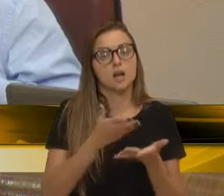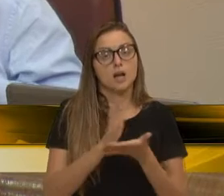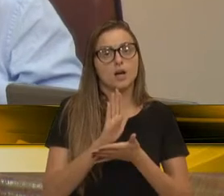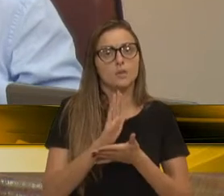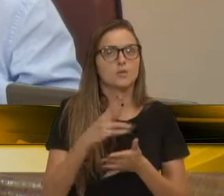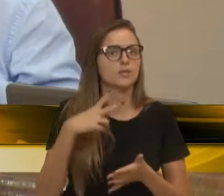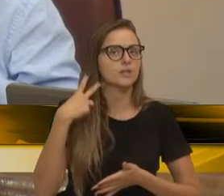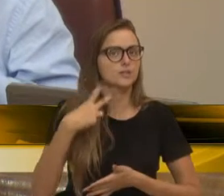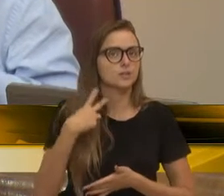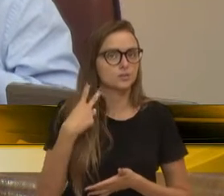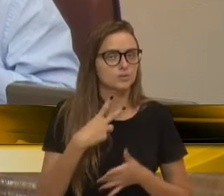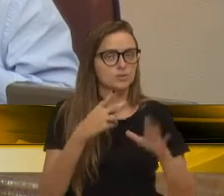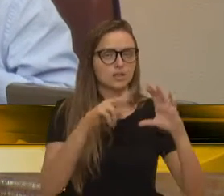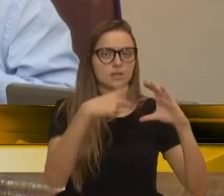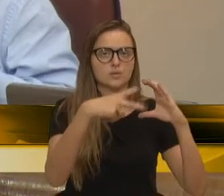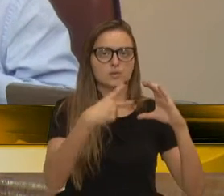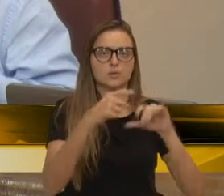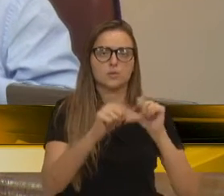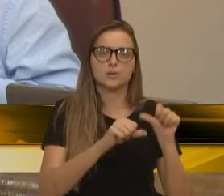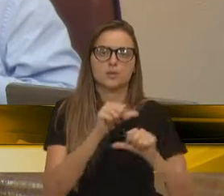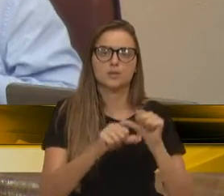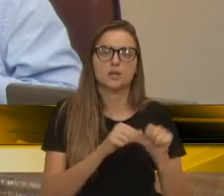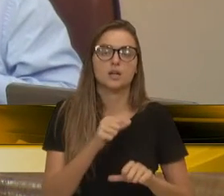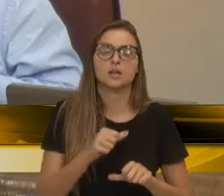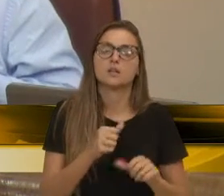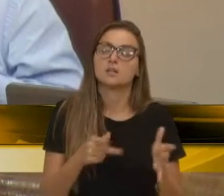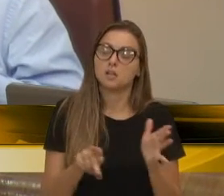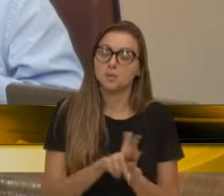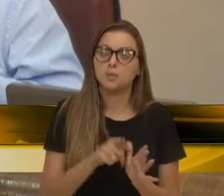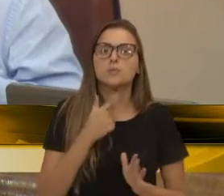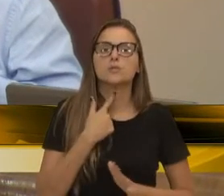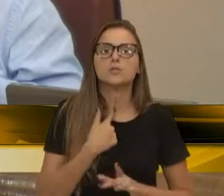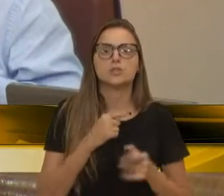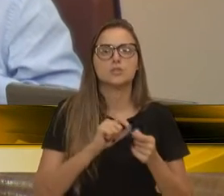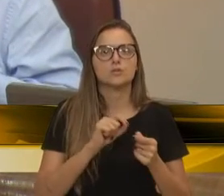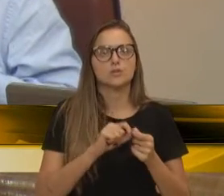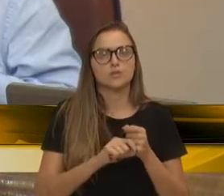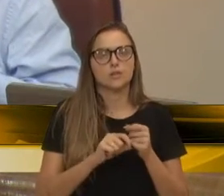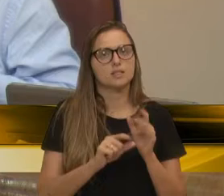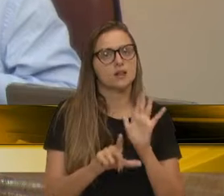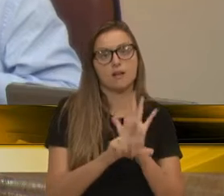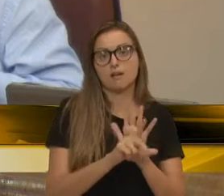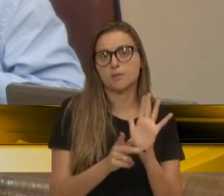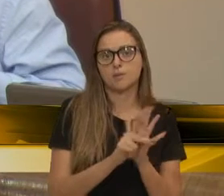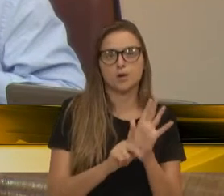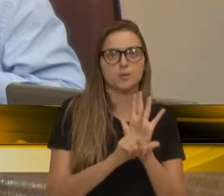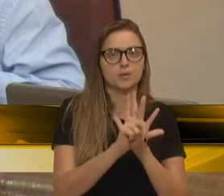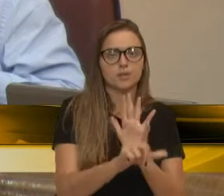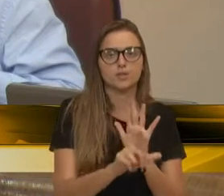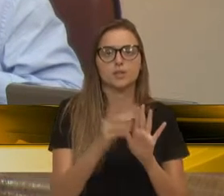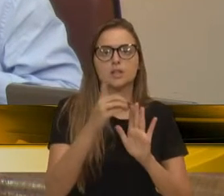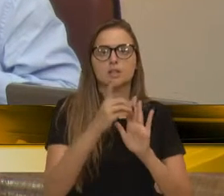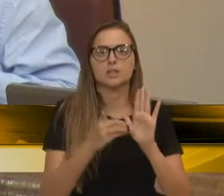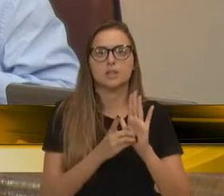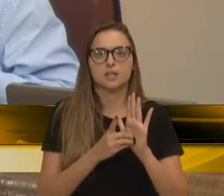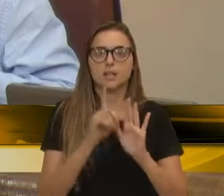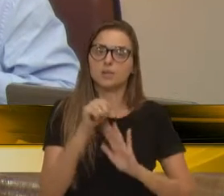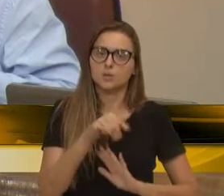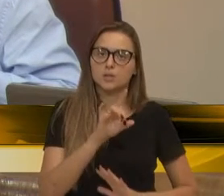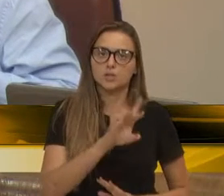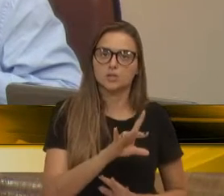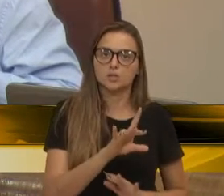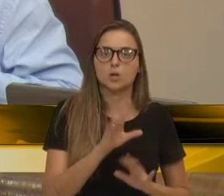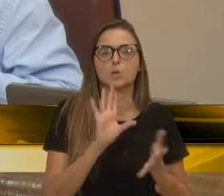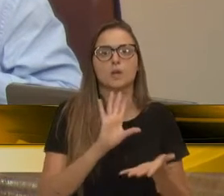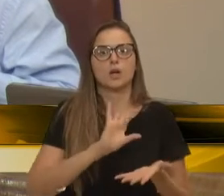para ser alterada e assim agindo fez as vezes do legislador olvidando que decreto serve basicamente para